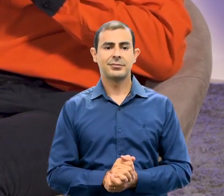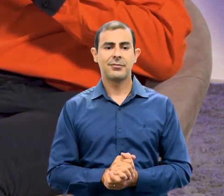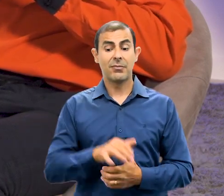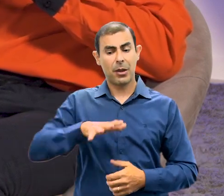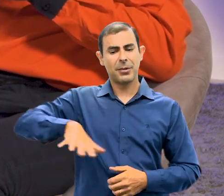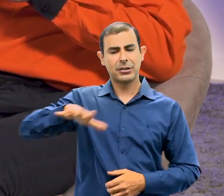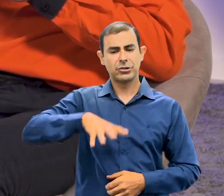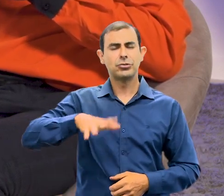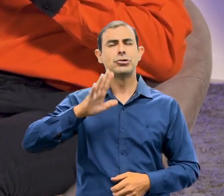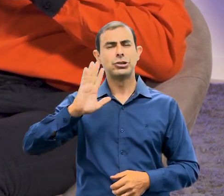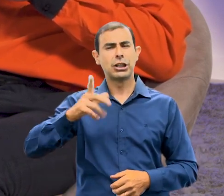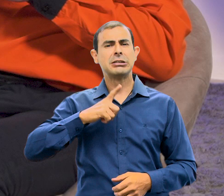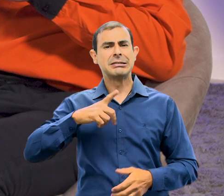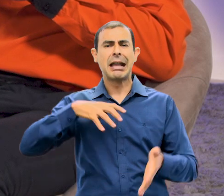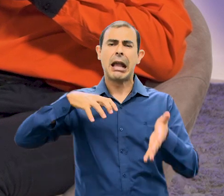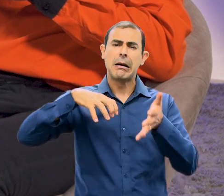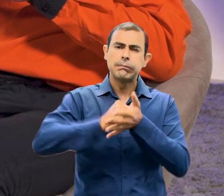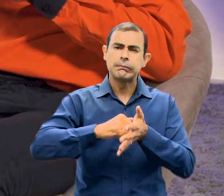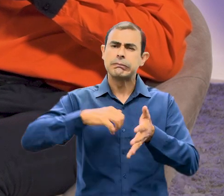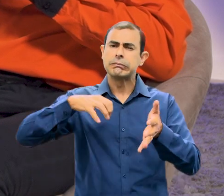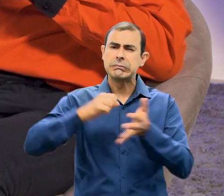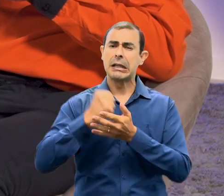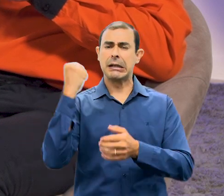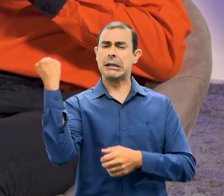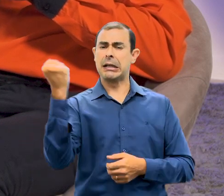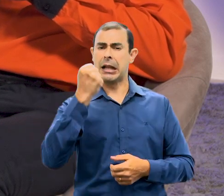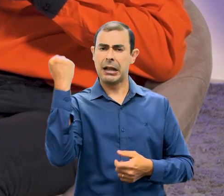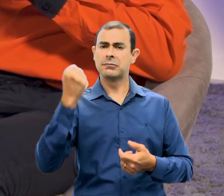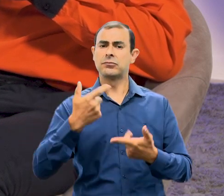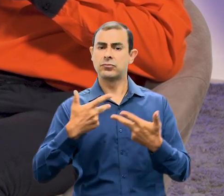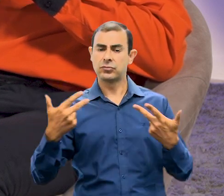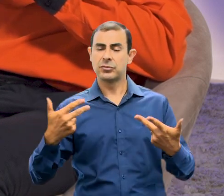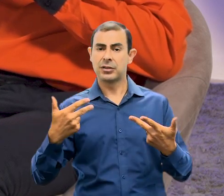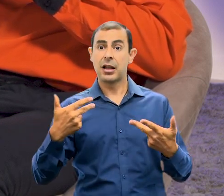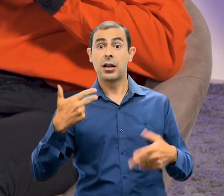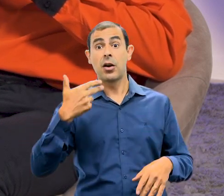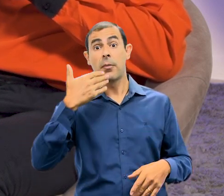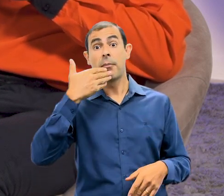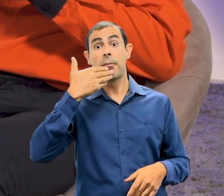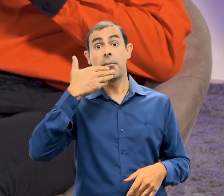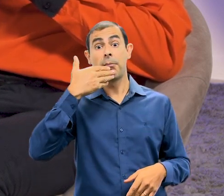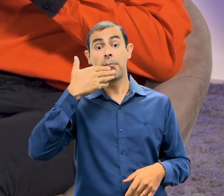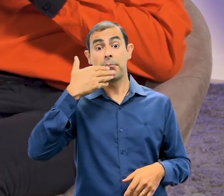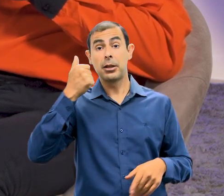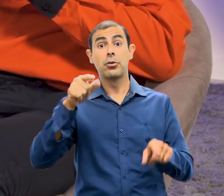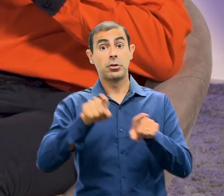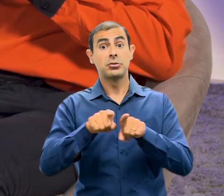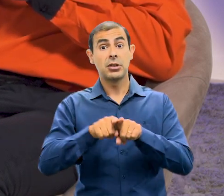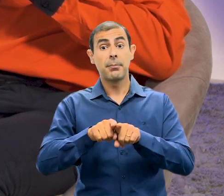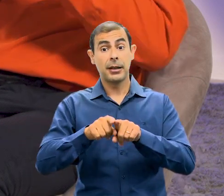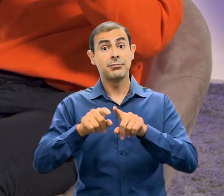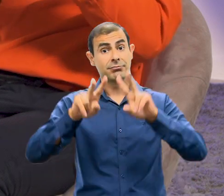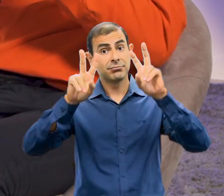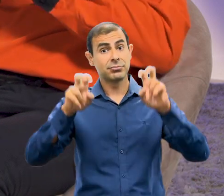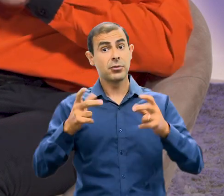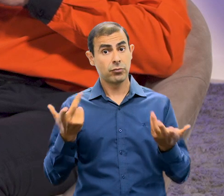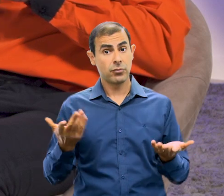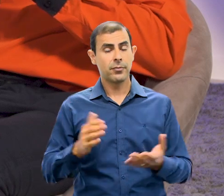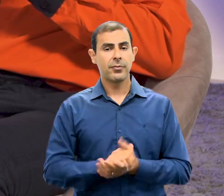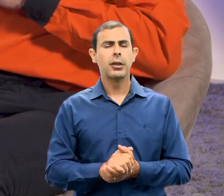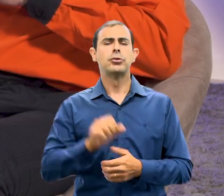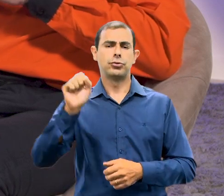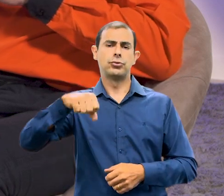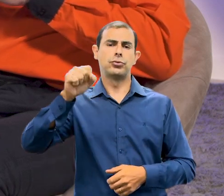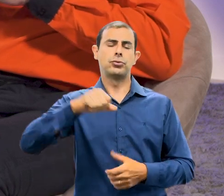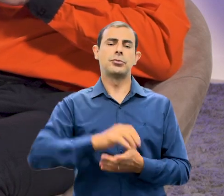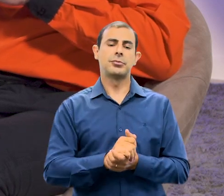sido palco de acidentes graves ali, né? Então, isso melhoraria toda essa questão também, né, vereador? Exatamente. Na audiência